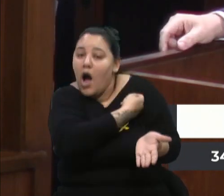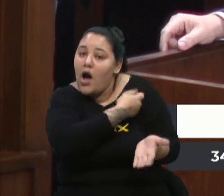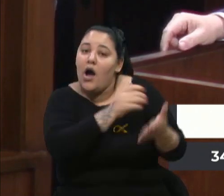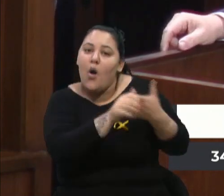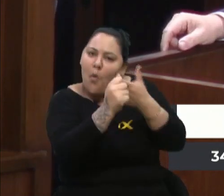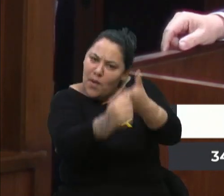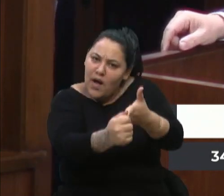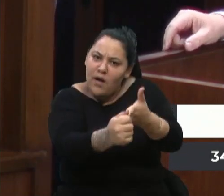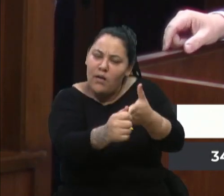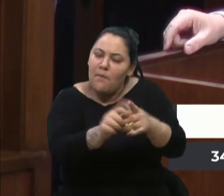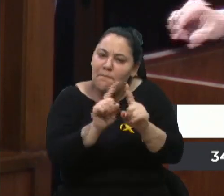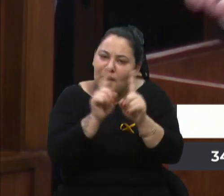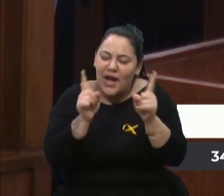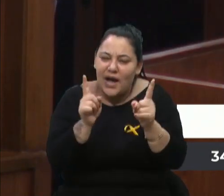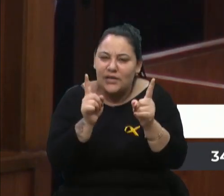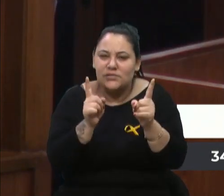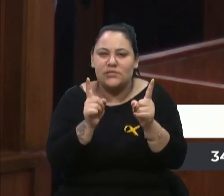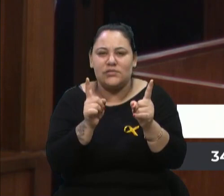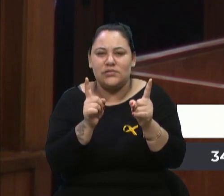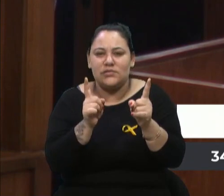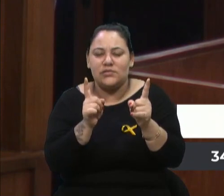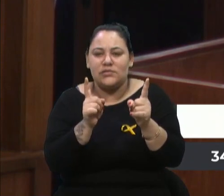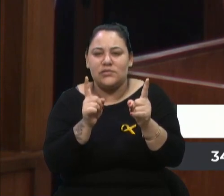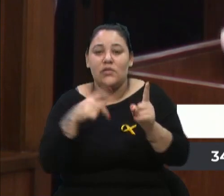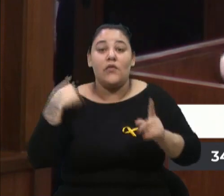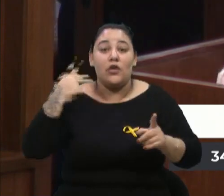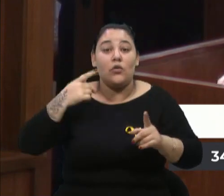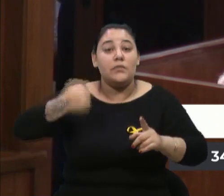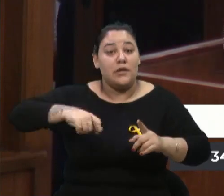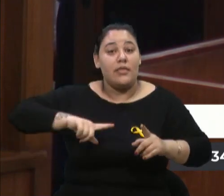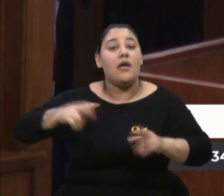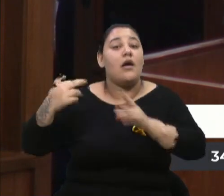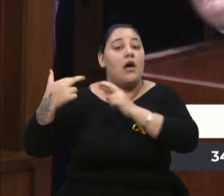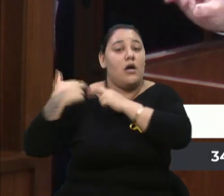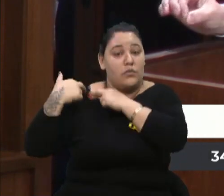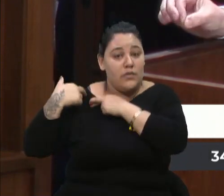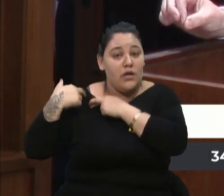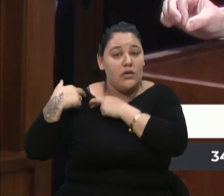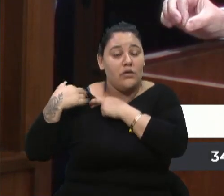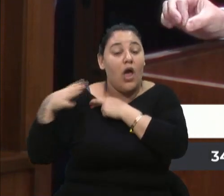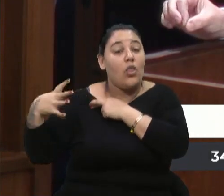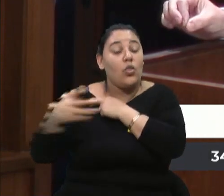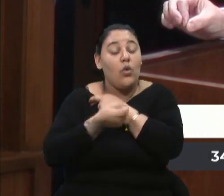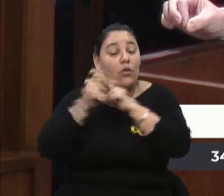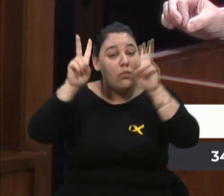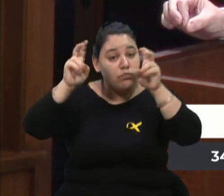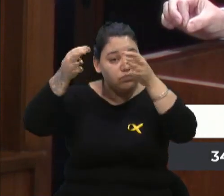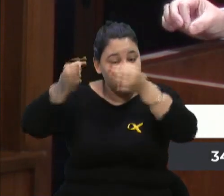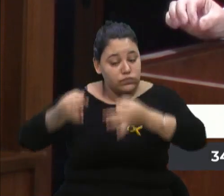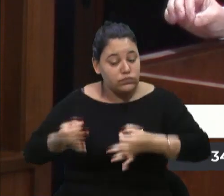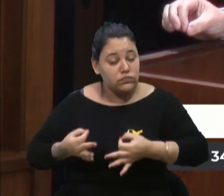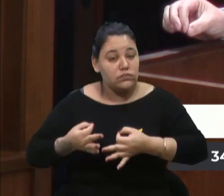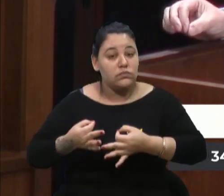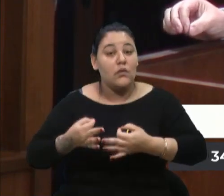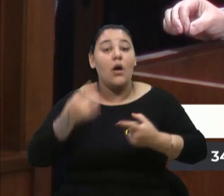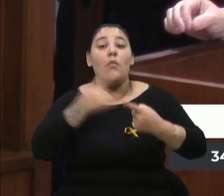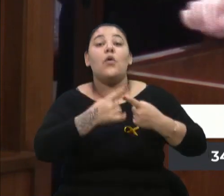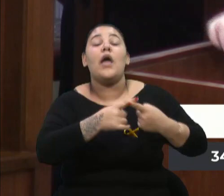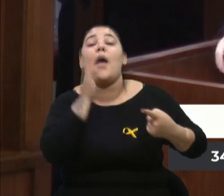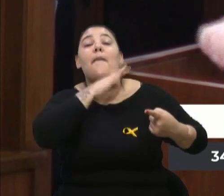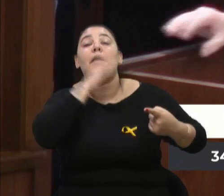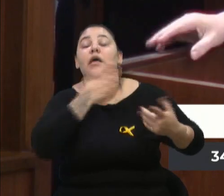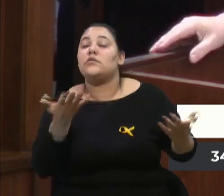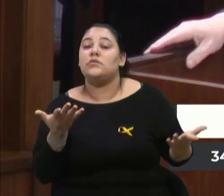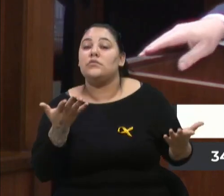mas é função do vereador ter responsabilidade em todas essas falas. Né? Por que a pressa? Está